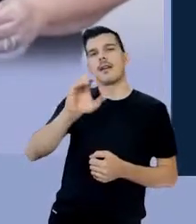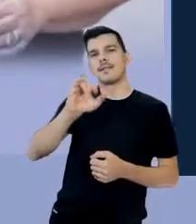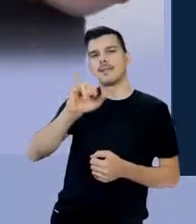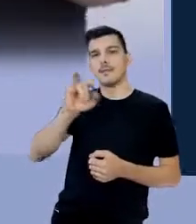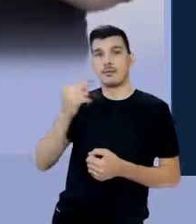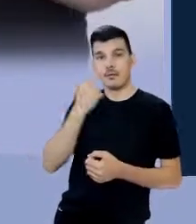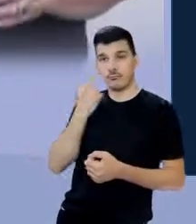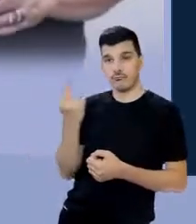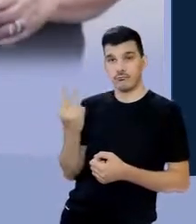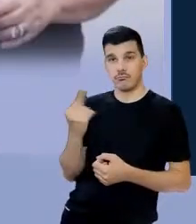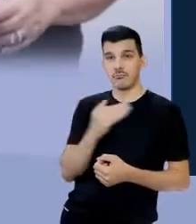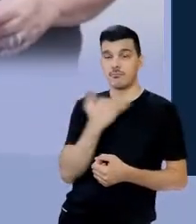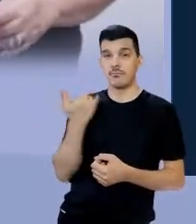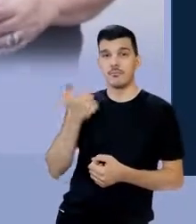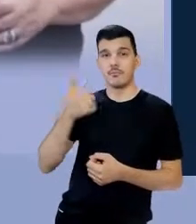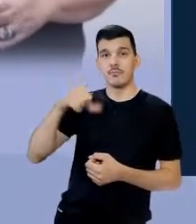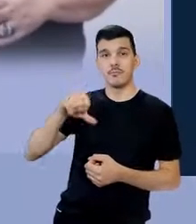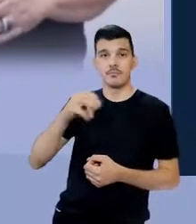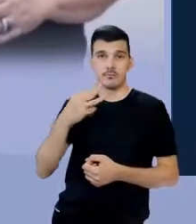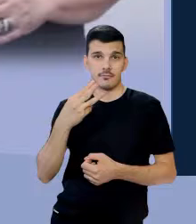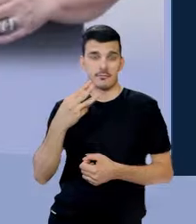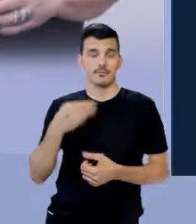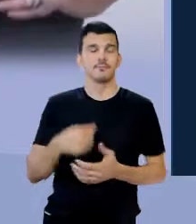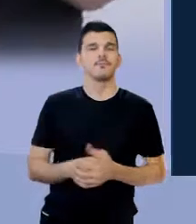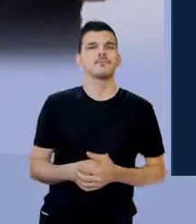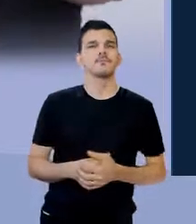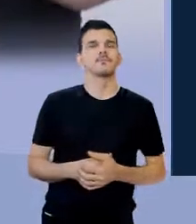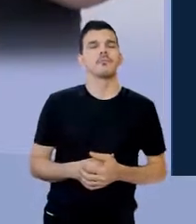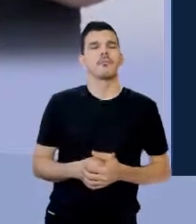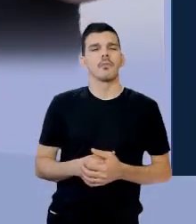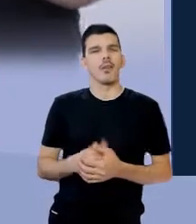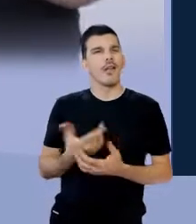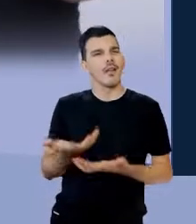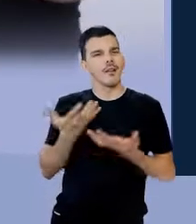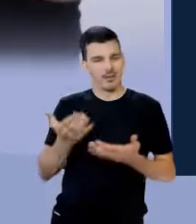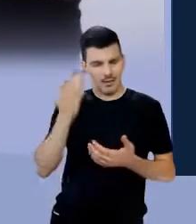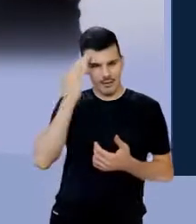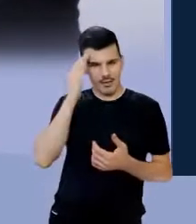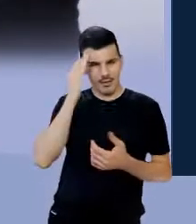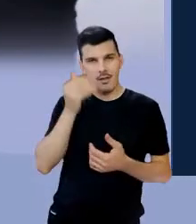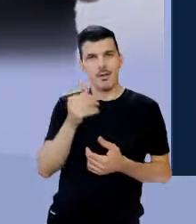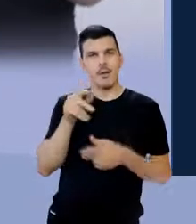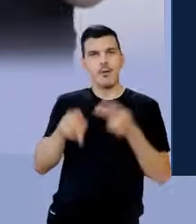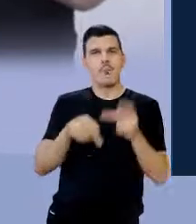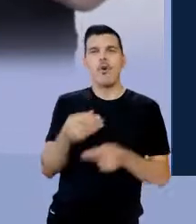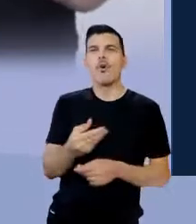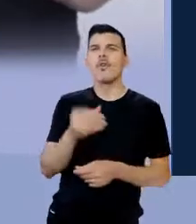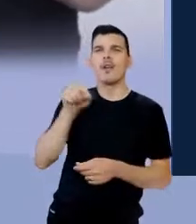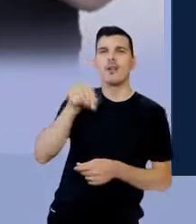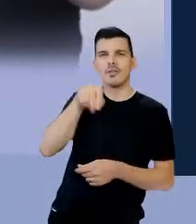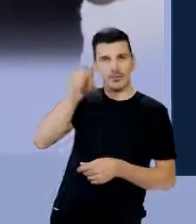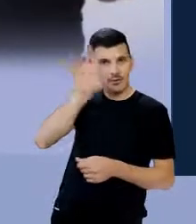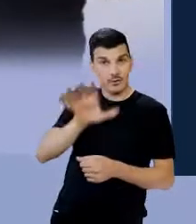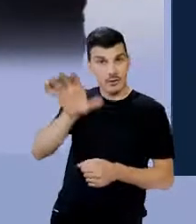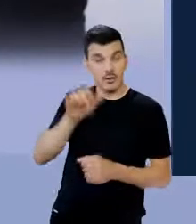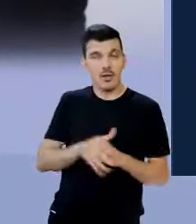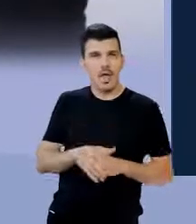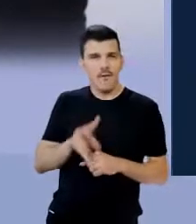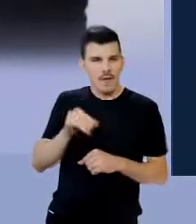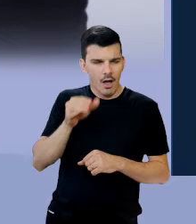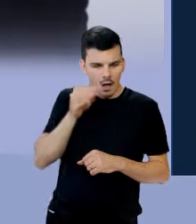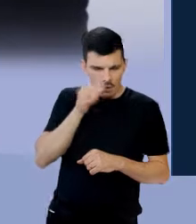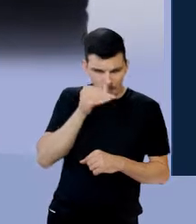Ramos, que faleceu em 1953. Graciliano ele busca compreender o homem nordestino e ele